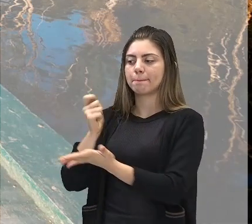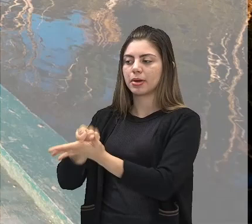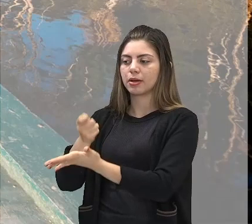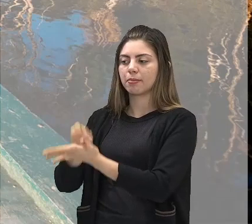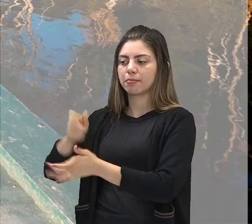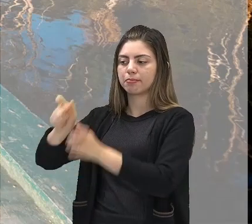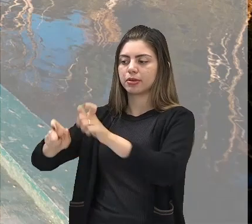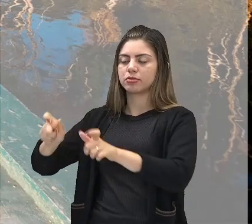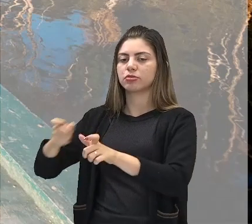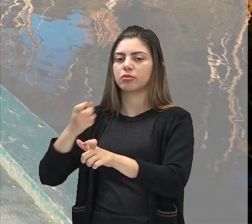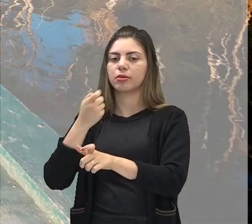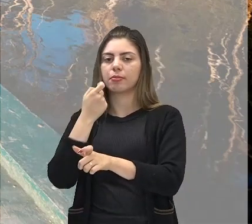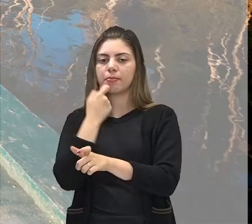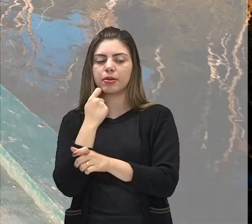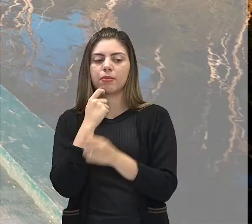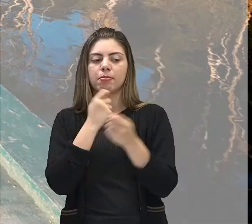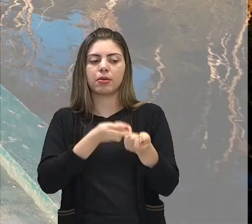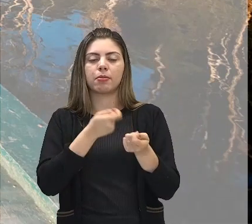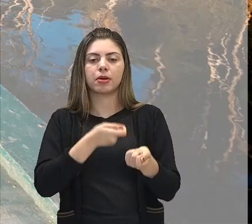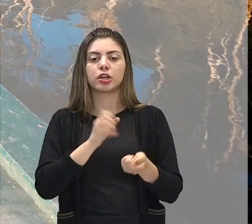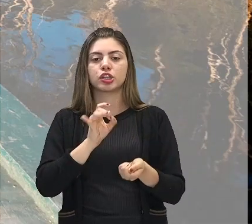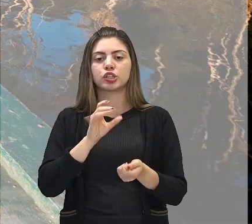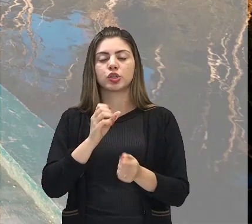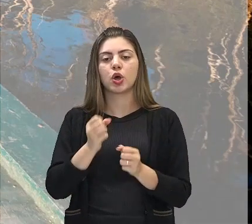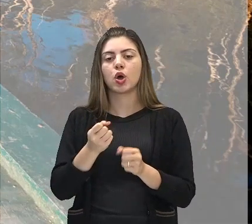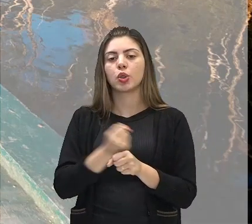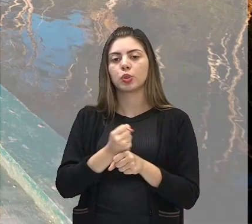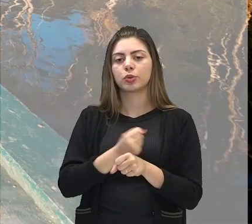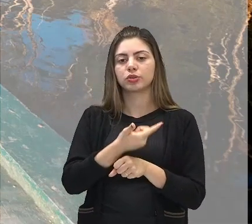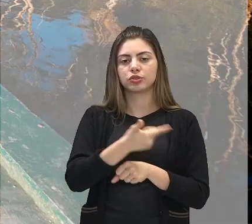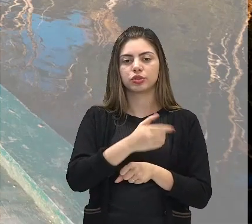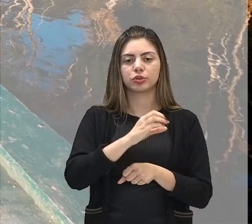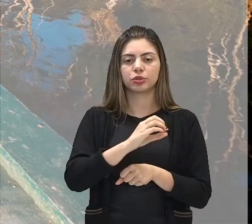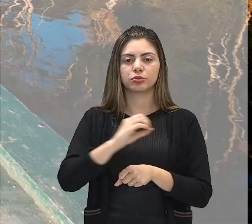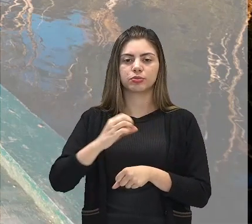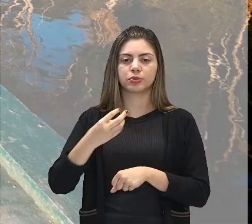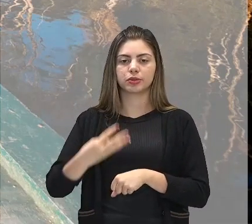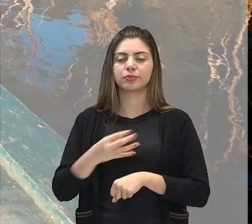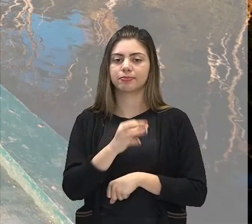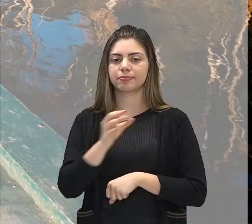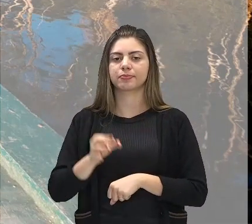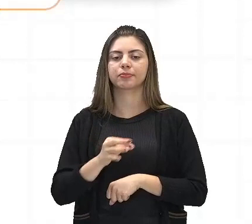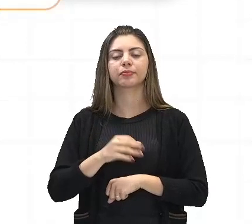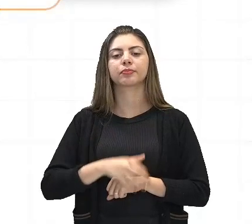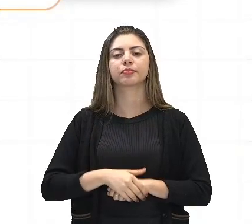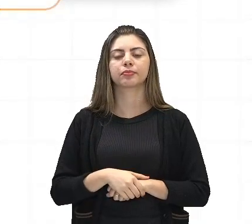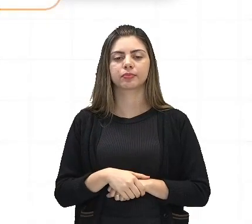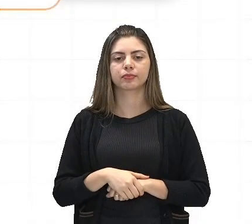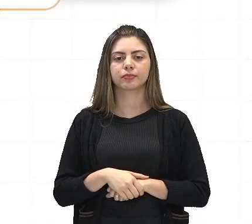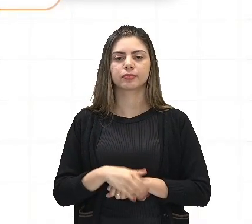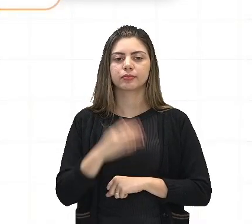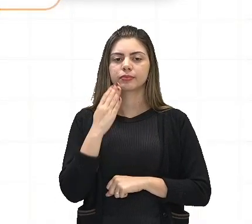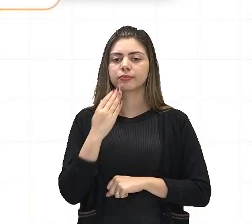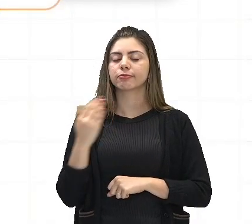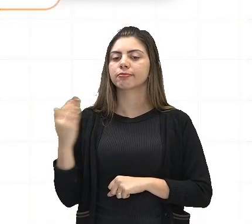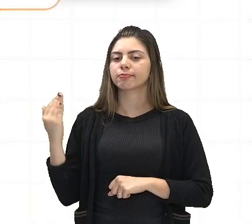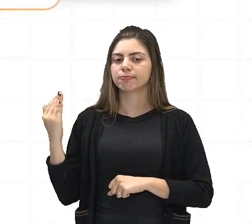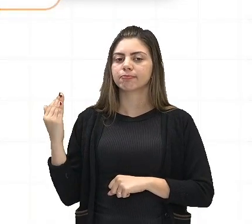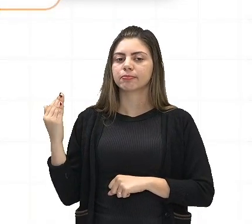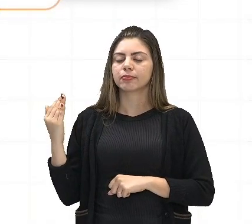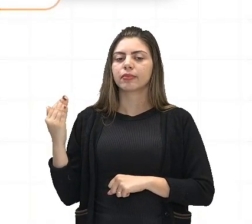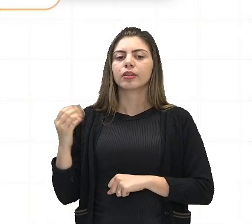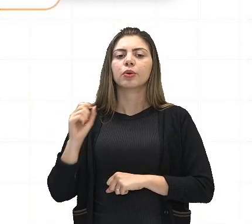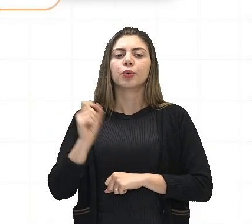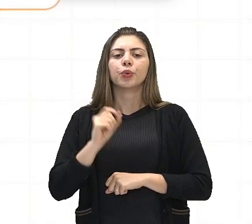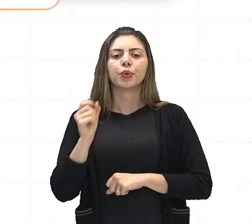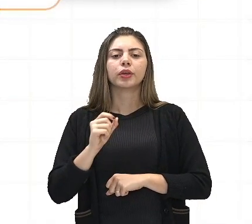foi implementada em 2003, certo? Vamos agora observar aí a arquitetura